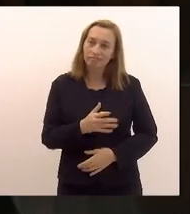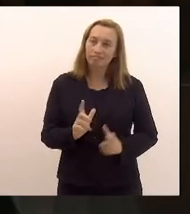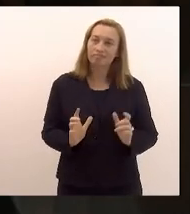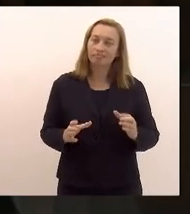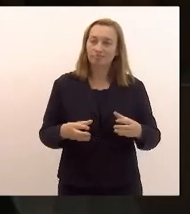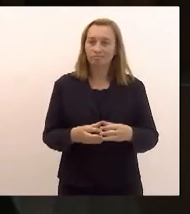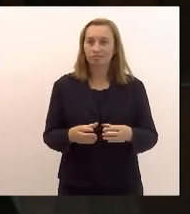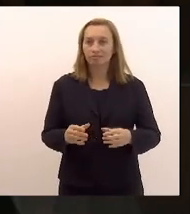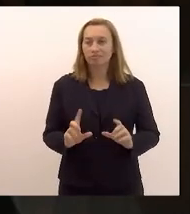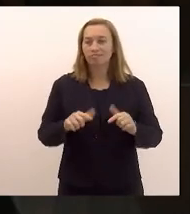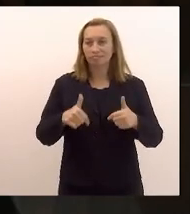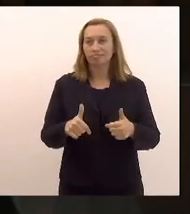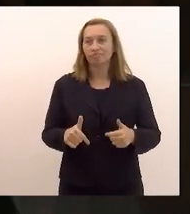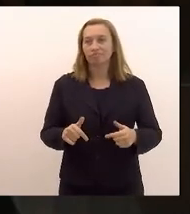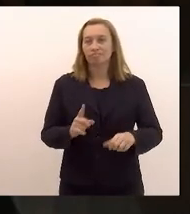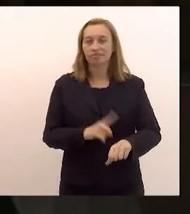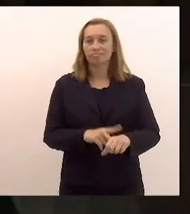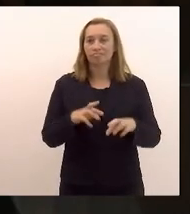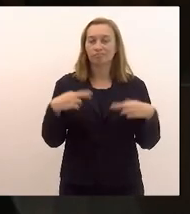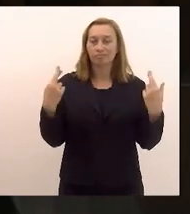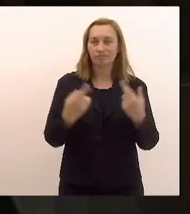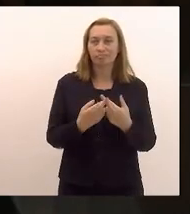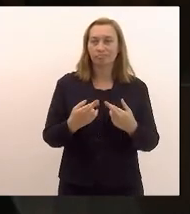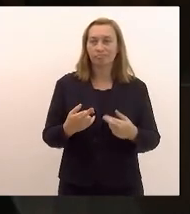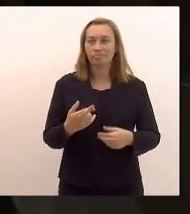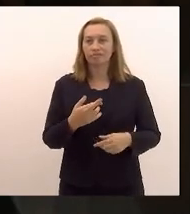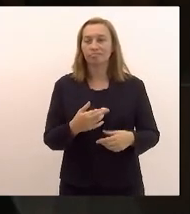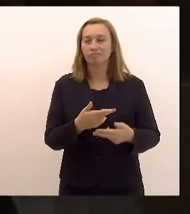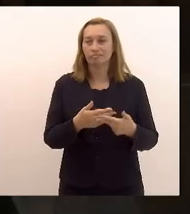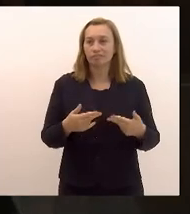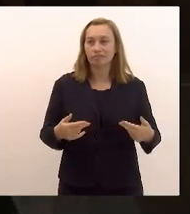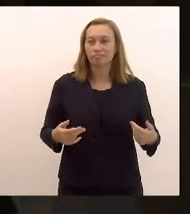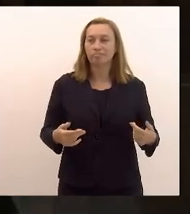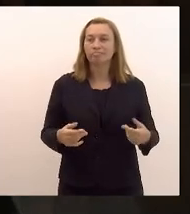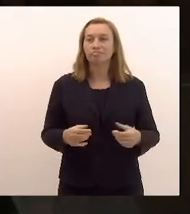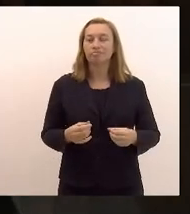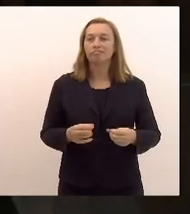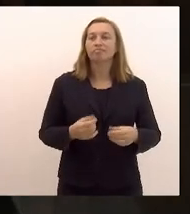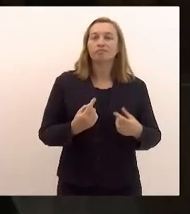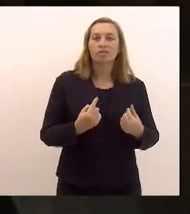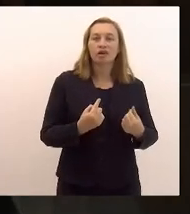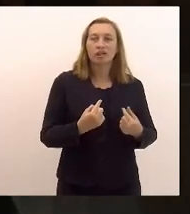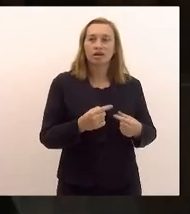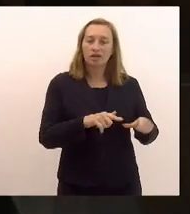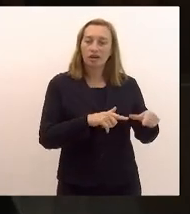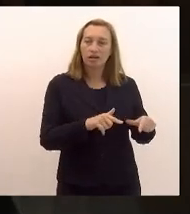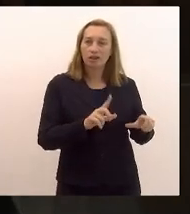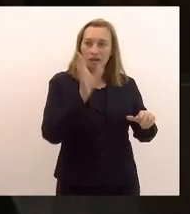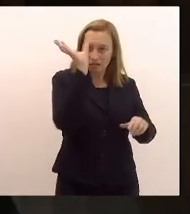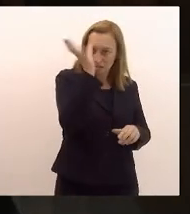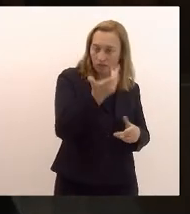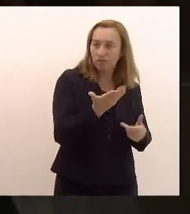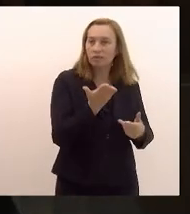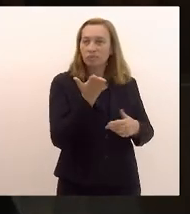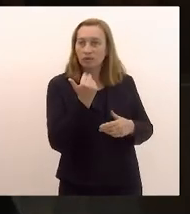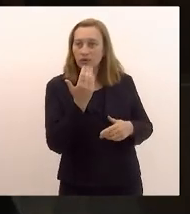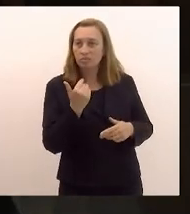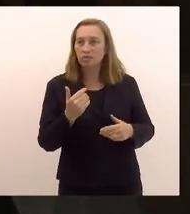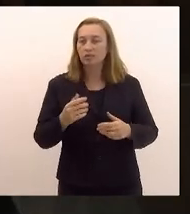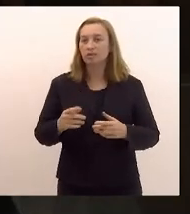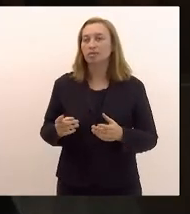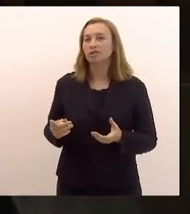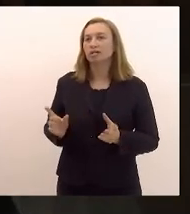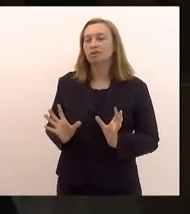de atuação nesse momento em várias audiências impetrando habeas-corpus garantido ação de alimentos ajuizando ações de alimentos propondo ações